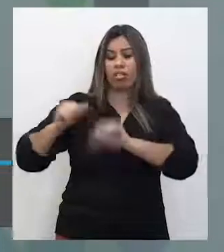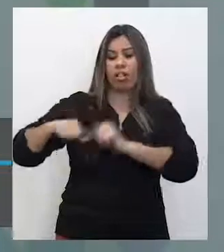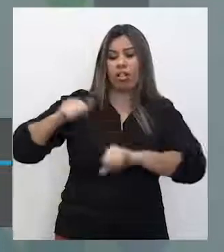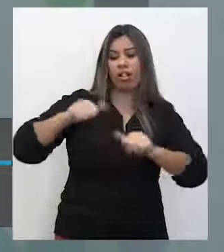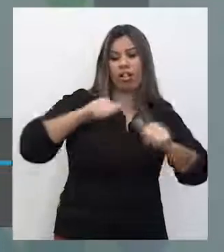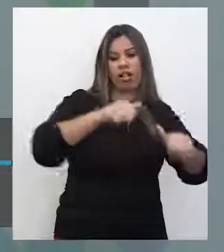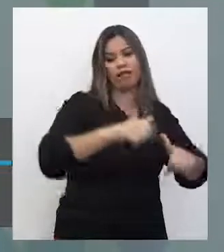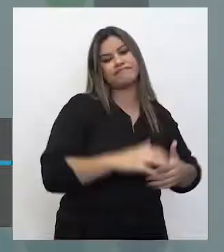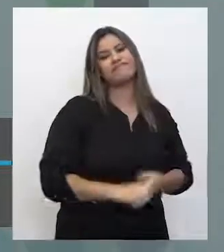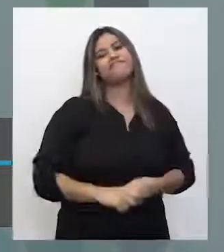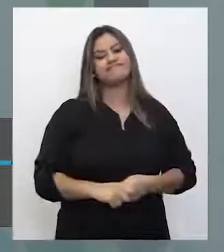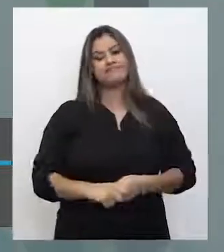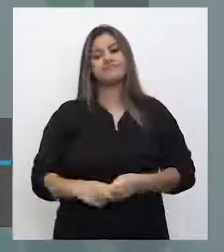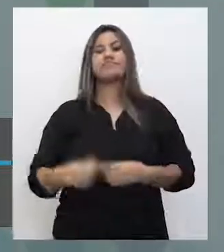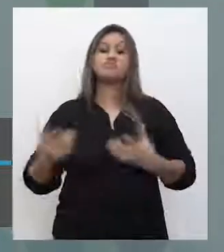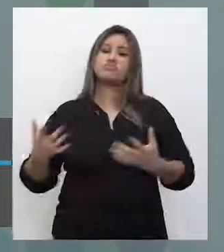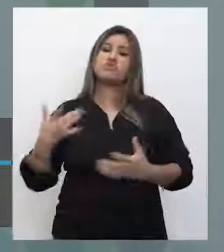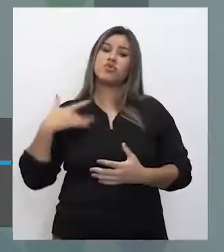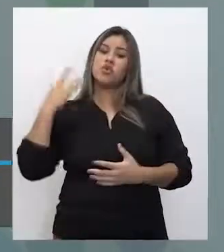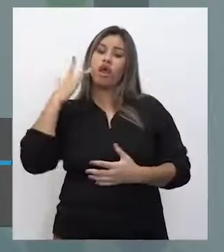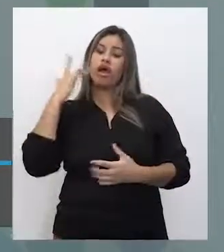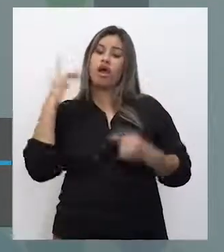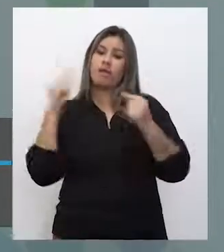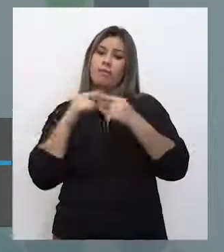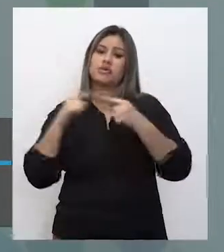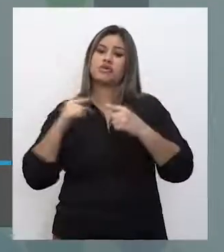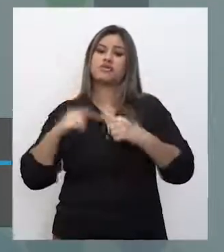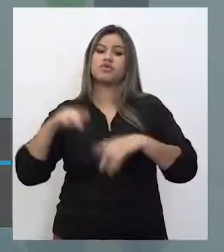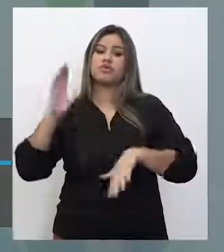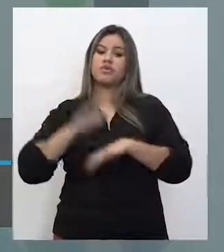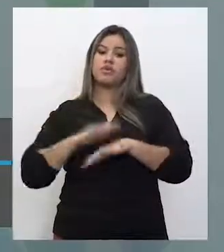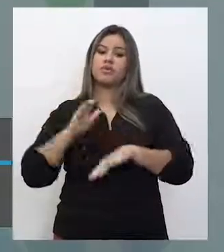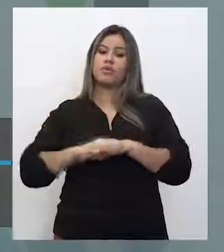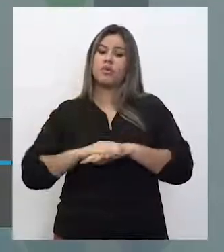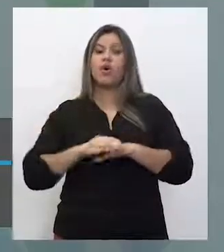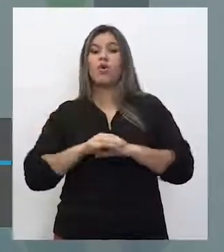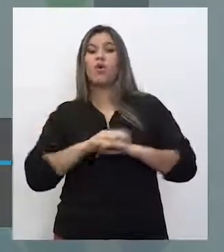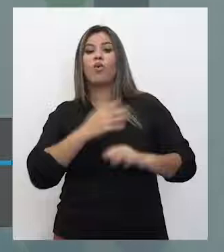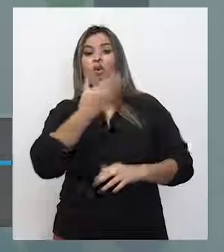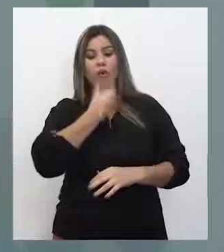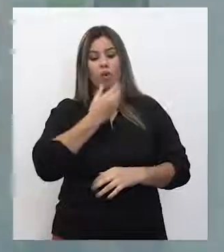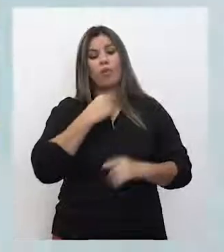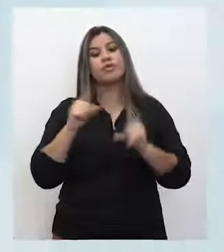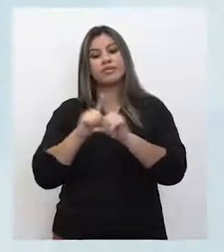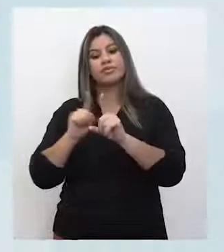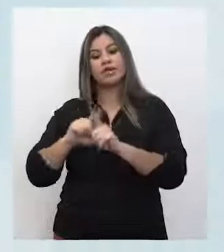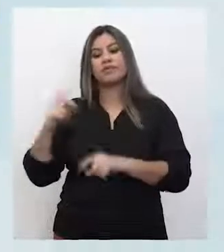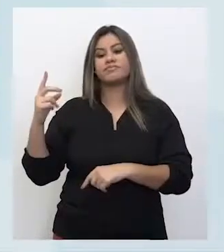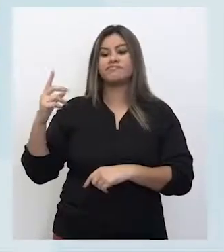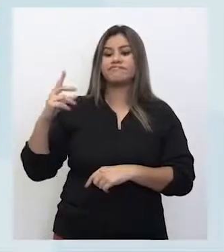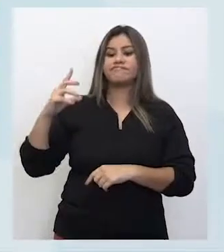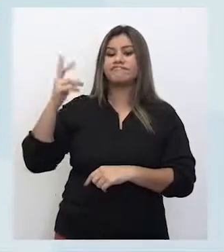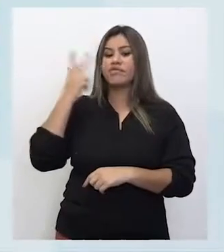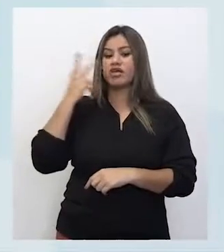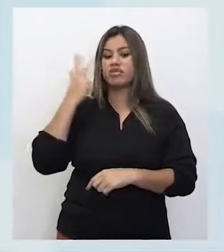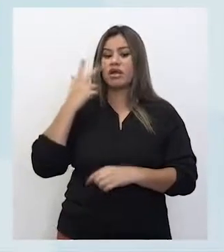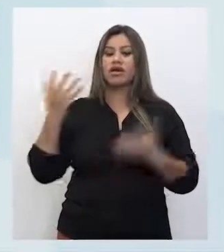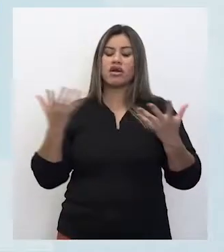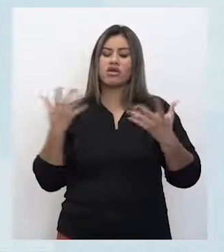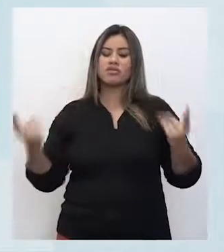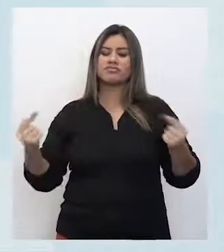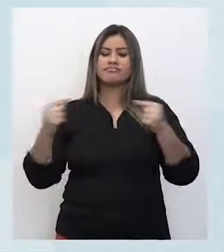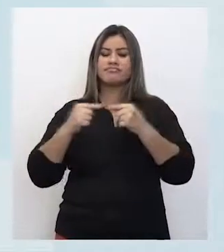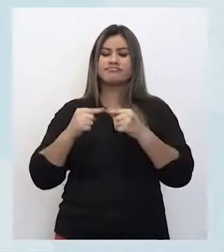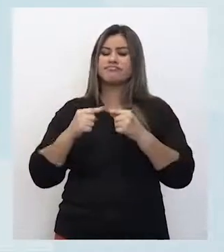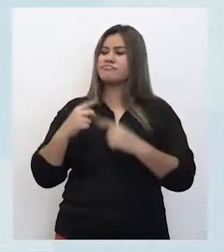eu acho que a resposta aí mais conveniente seria os dois. E aí, para o final, a gente ia tentar estabelecer uma